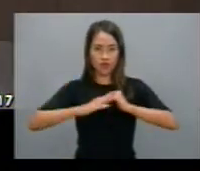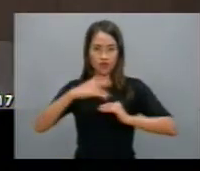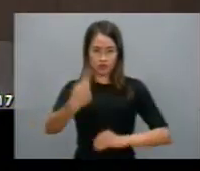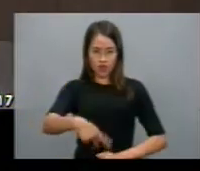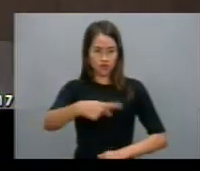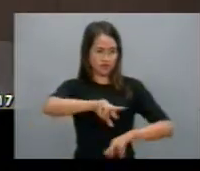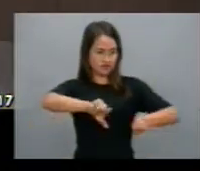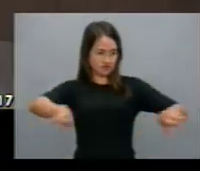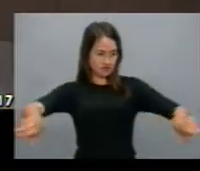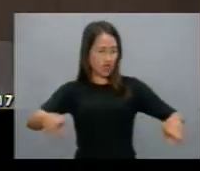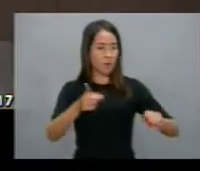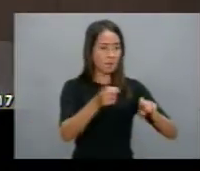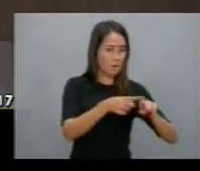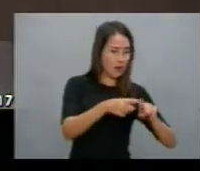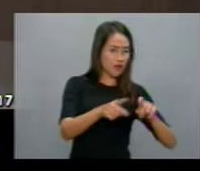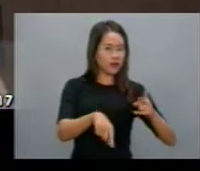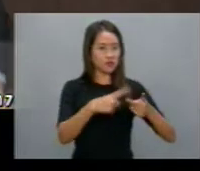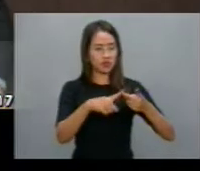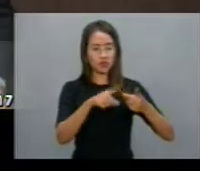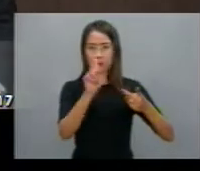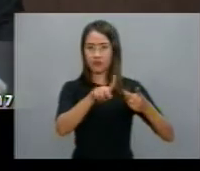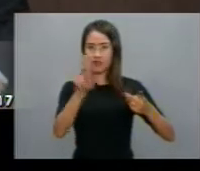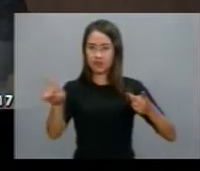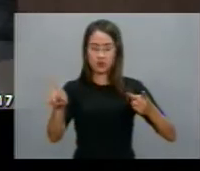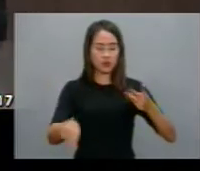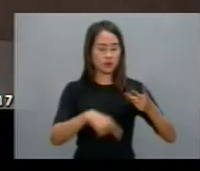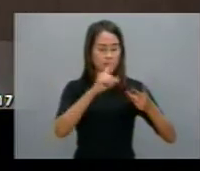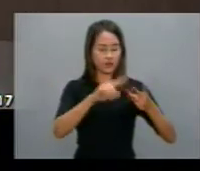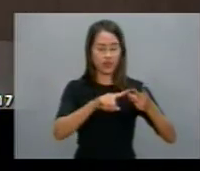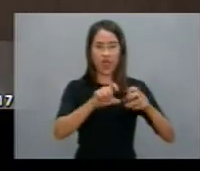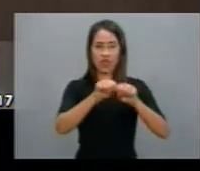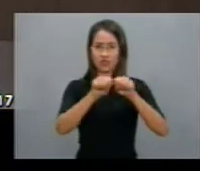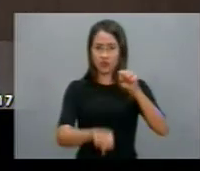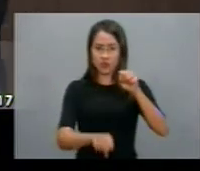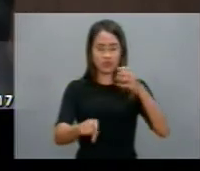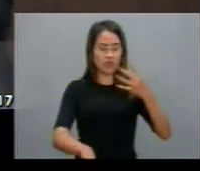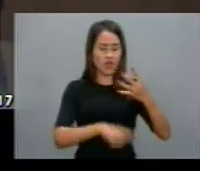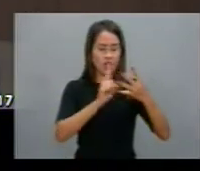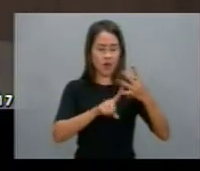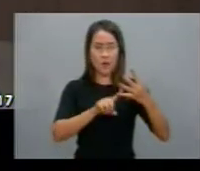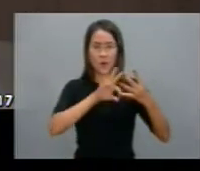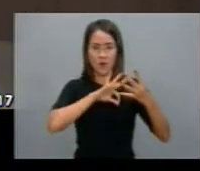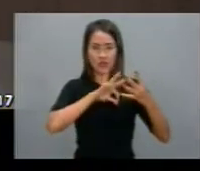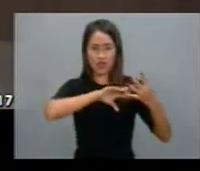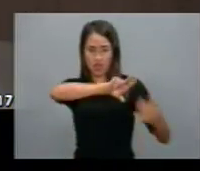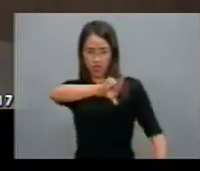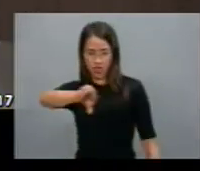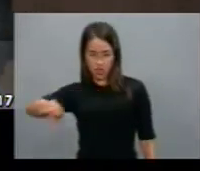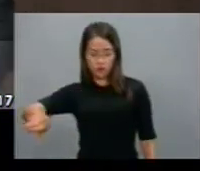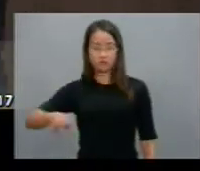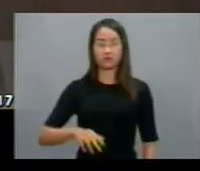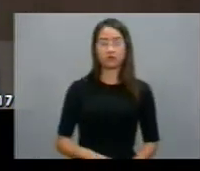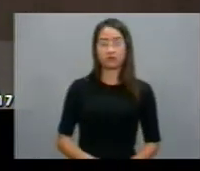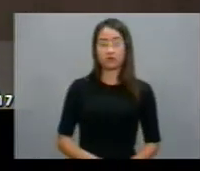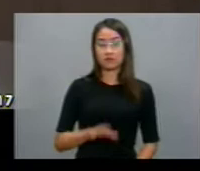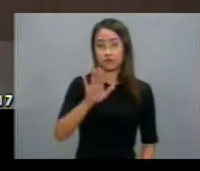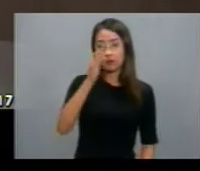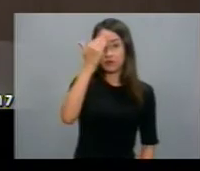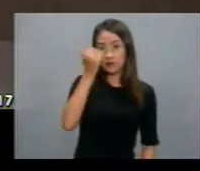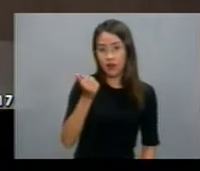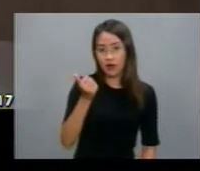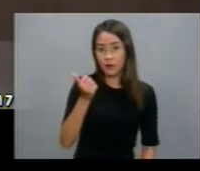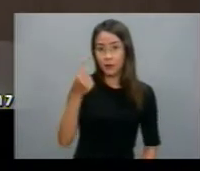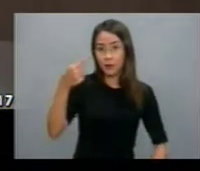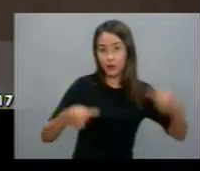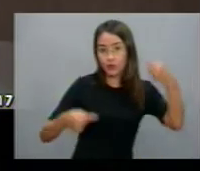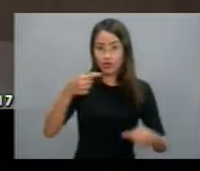vejo aqui de saúde, de educação, de assistência. Todos sabemos que qualquer política pública tem que ter